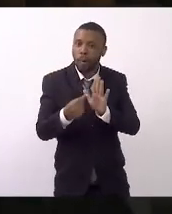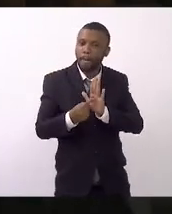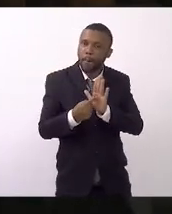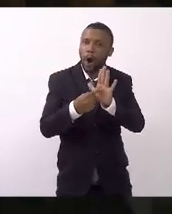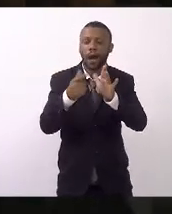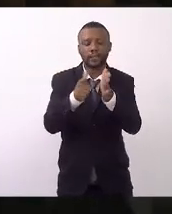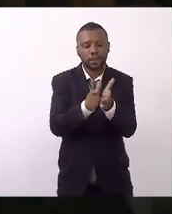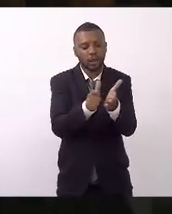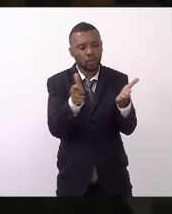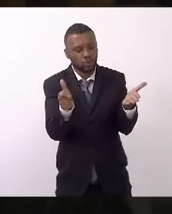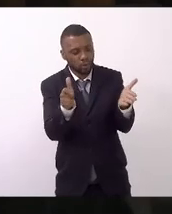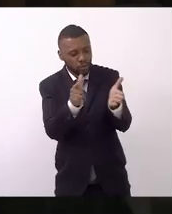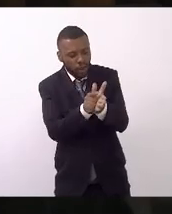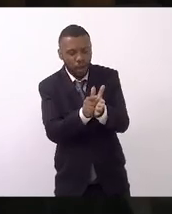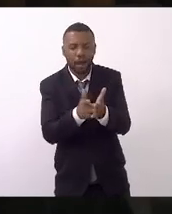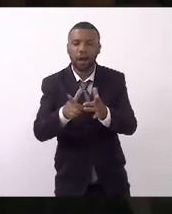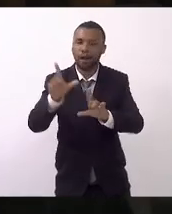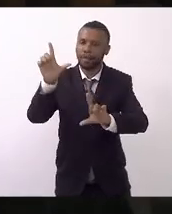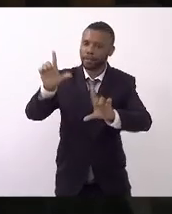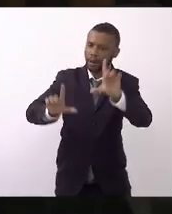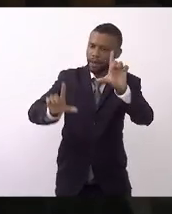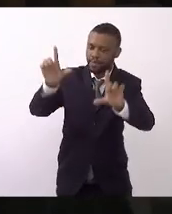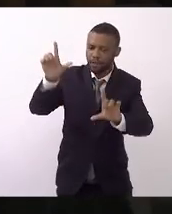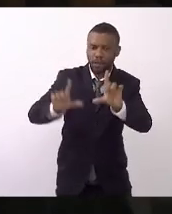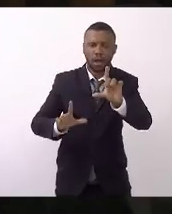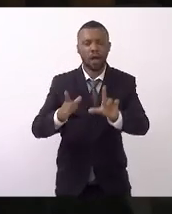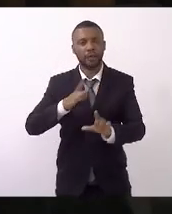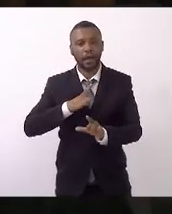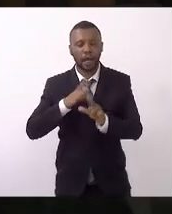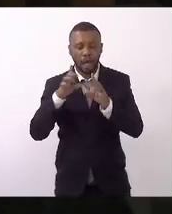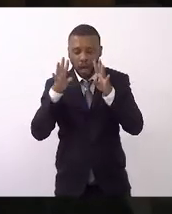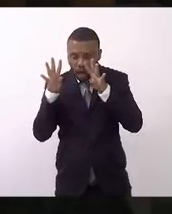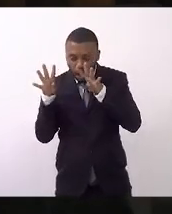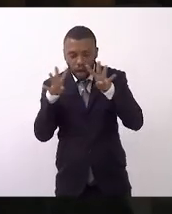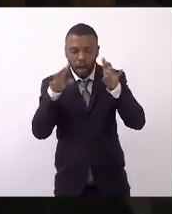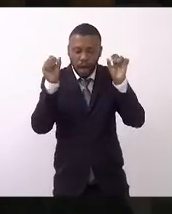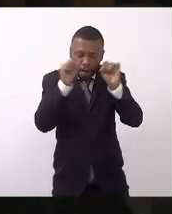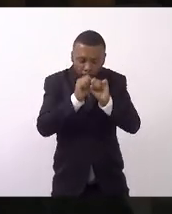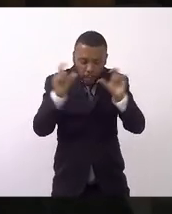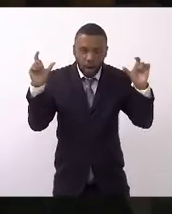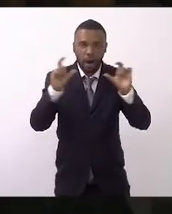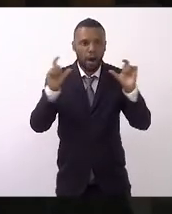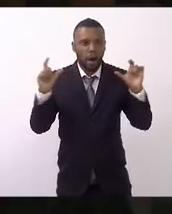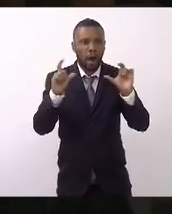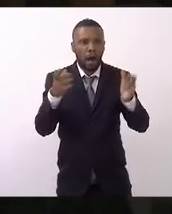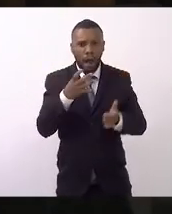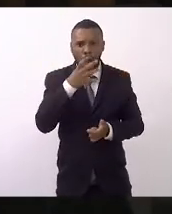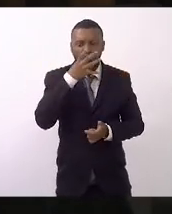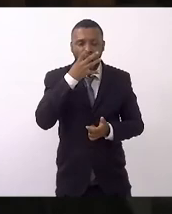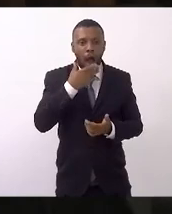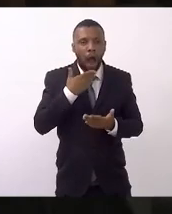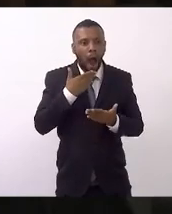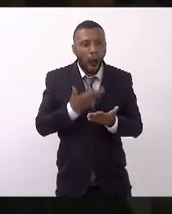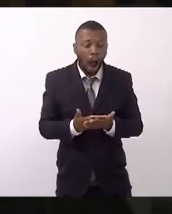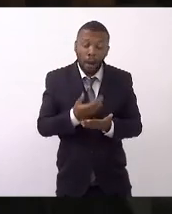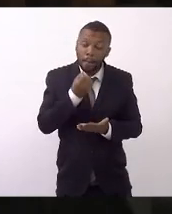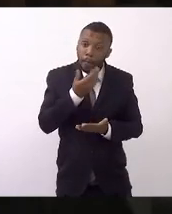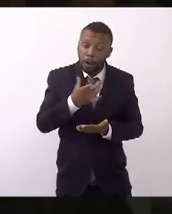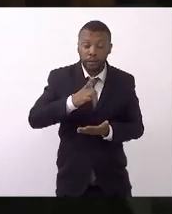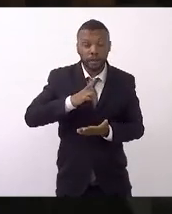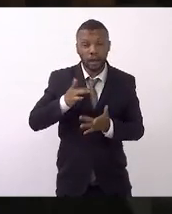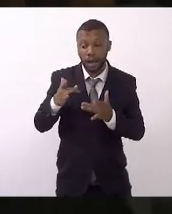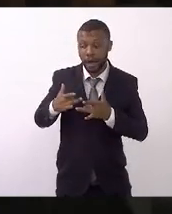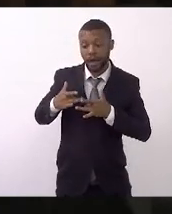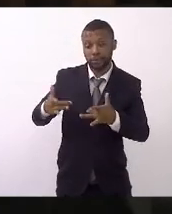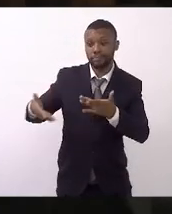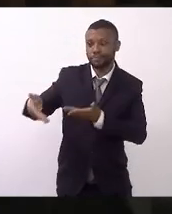muitas matérias de jornais, todo mundo se alarma, felizmente existe solidariedade,